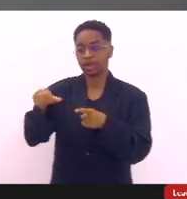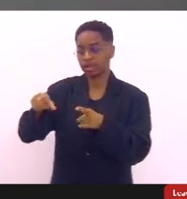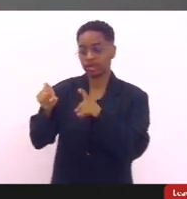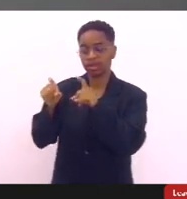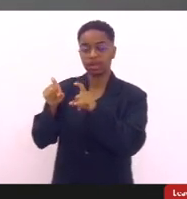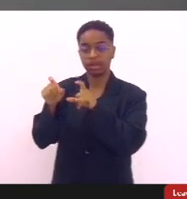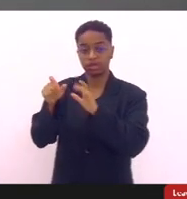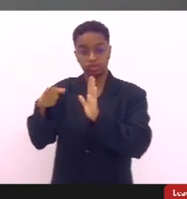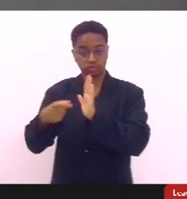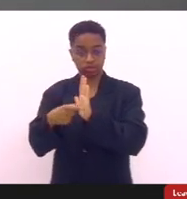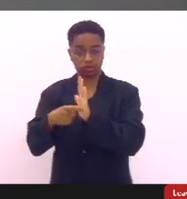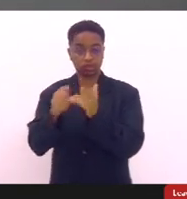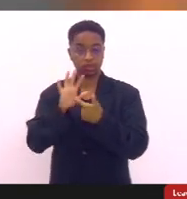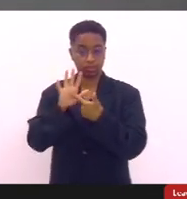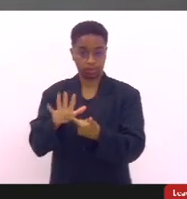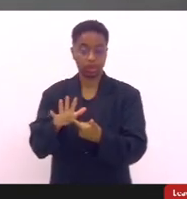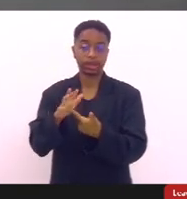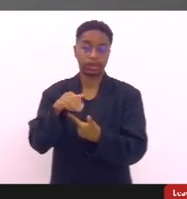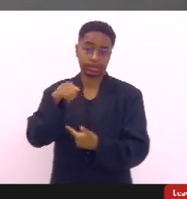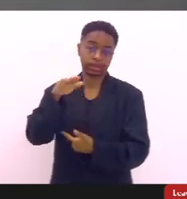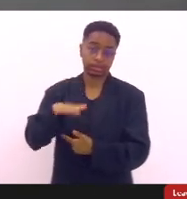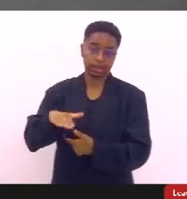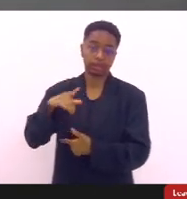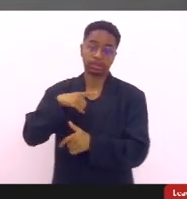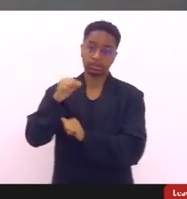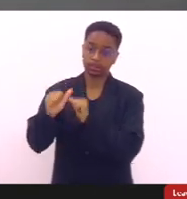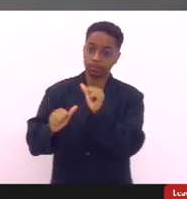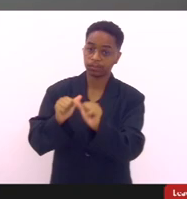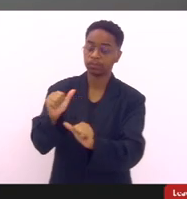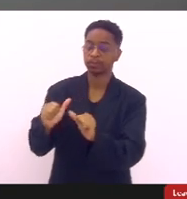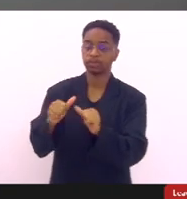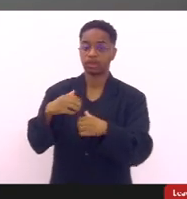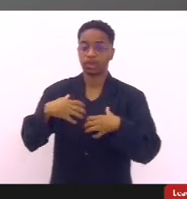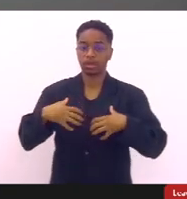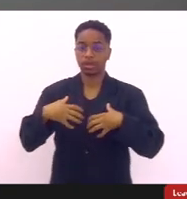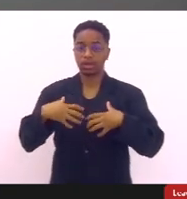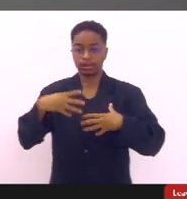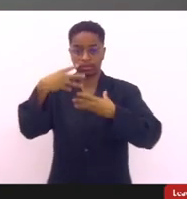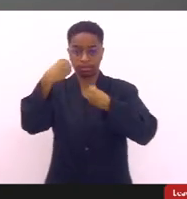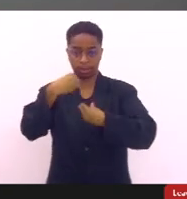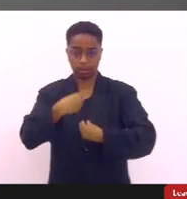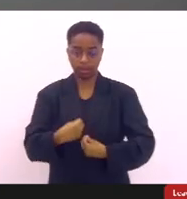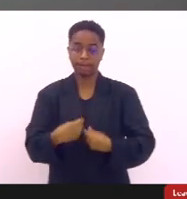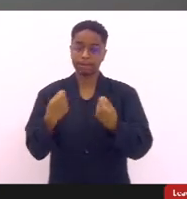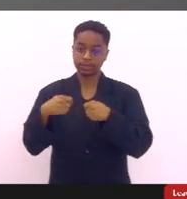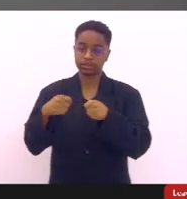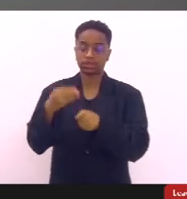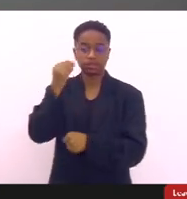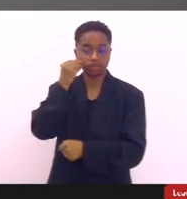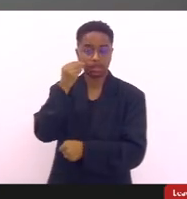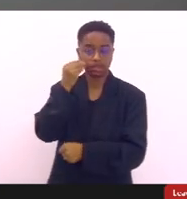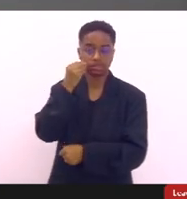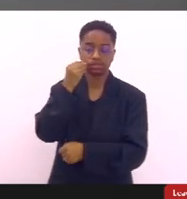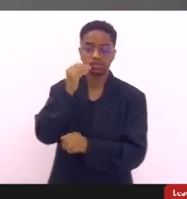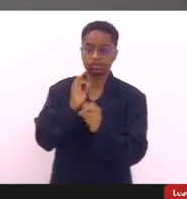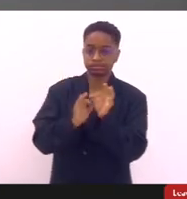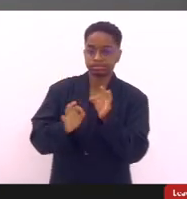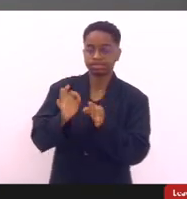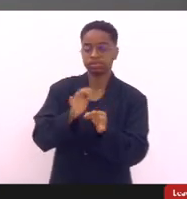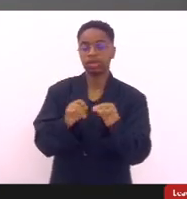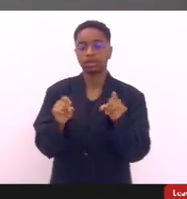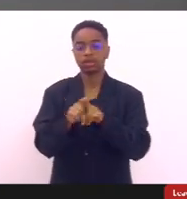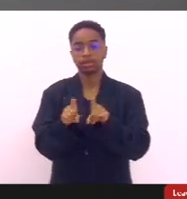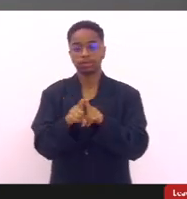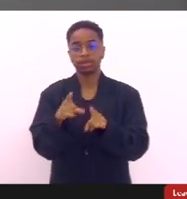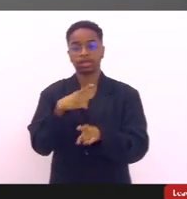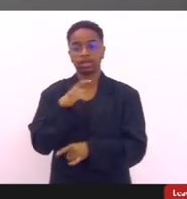ser, quem tem alteração na radiografia, que precisa fazer o teste de biologia molecular, que é o GeneXpert. Nós temos